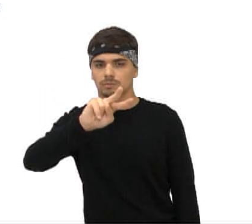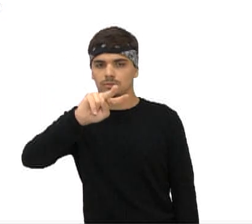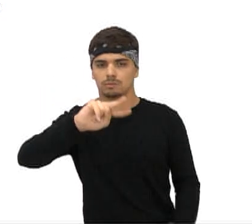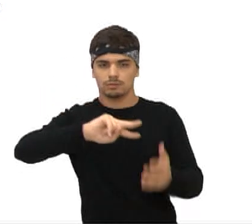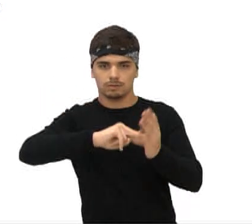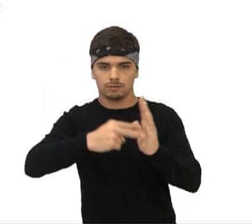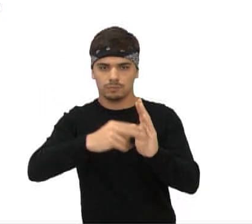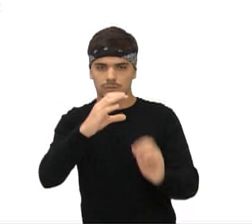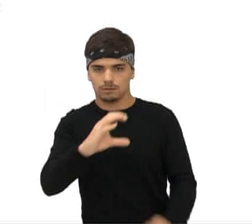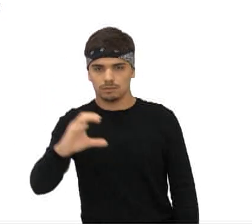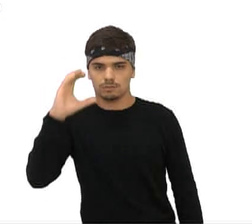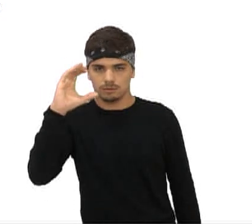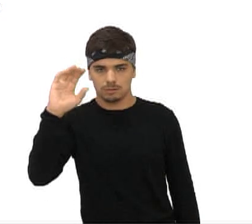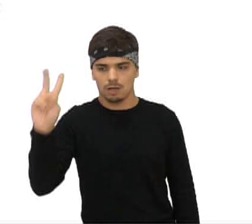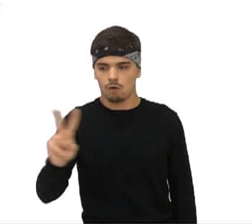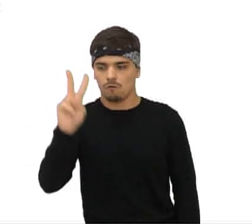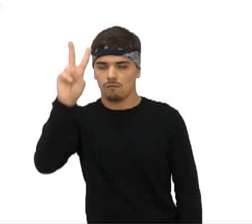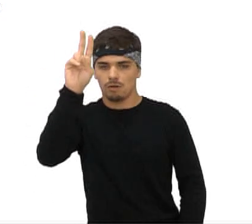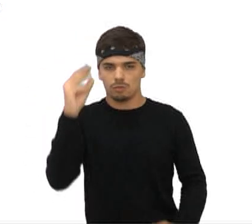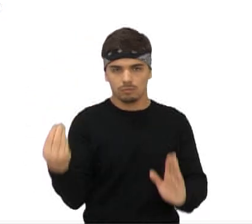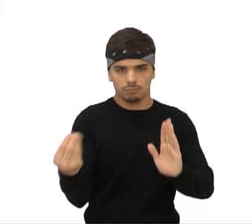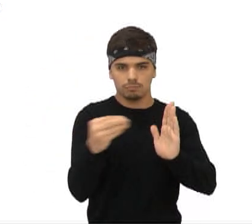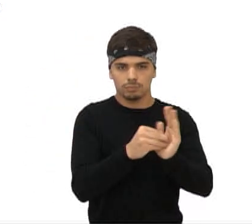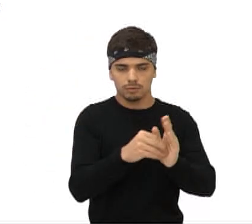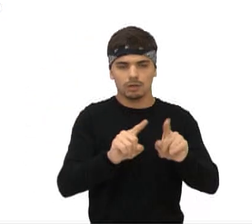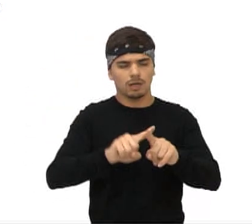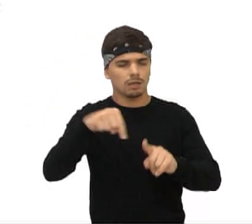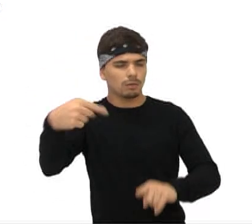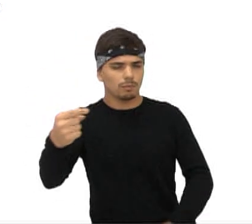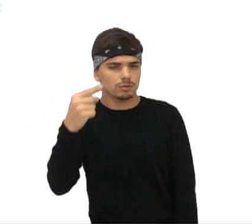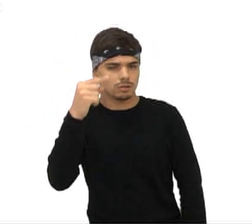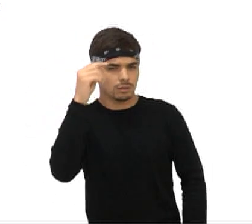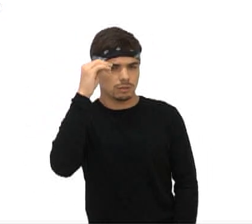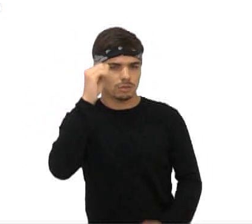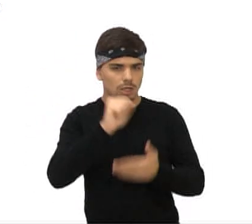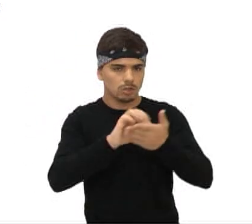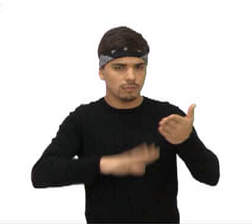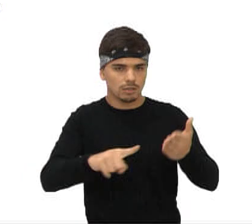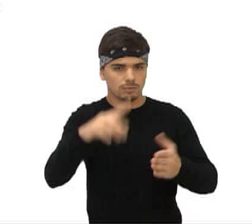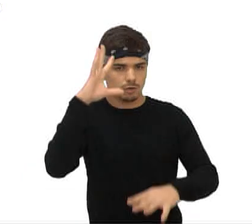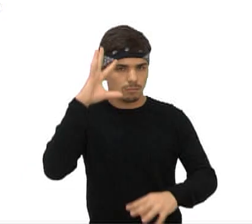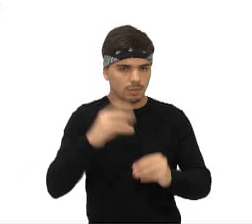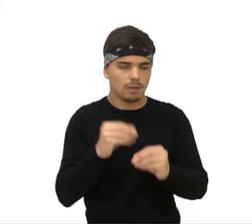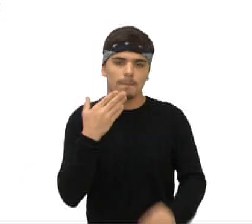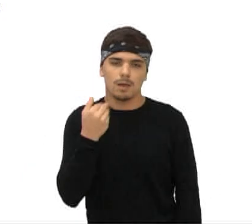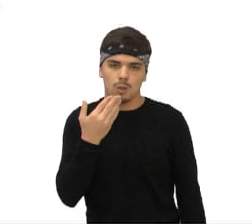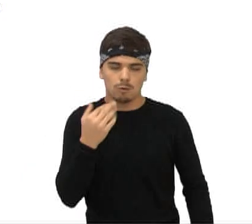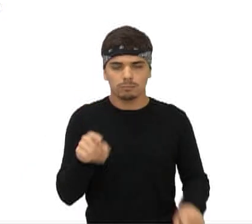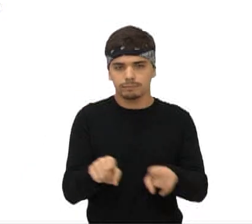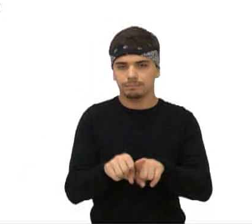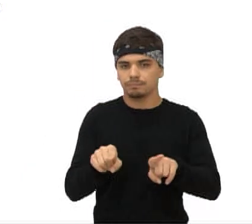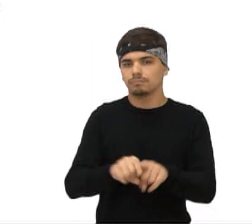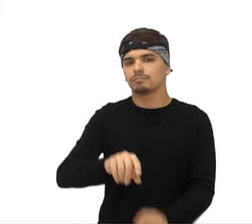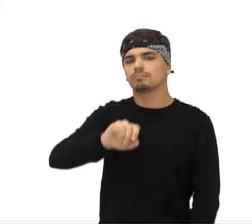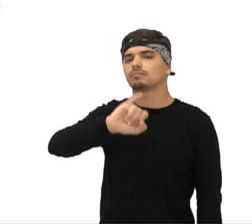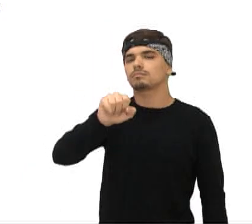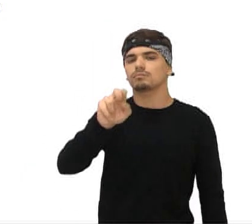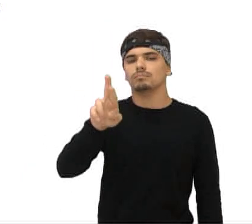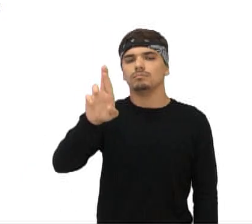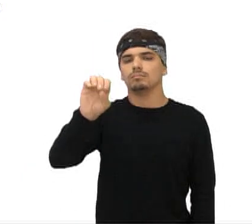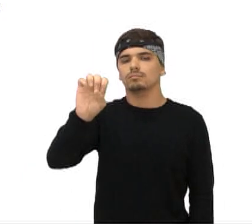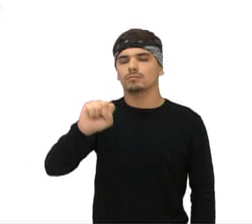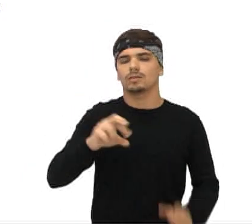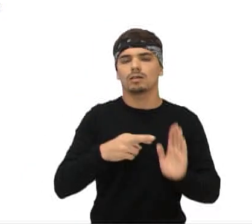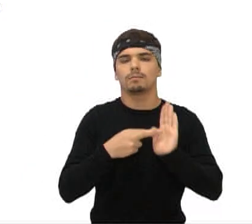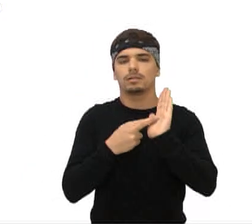C, que é o valor aplicado. Depois, no exercício, você vai compreender isso certinho. Os juros é representado